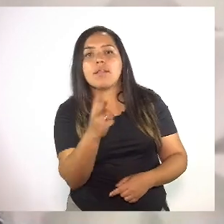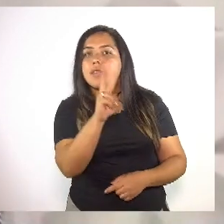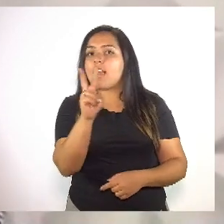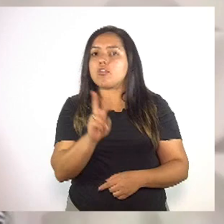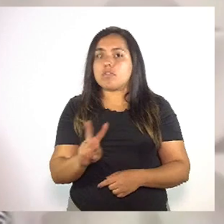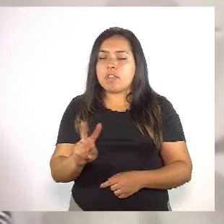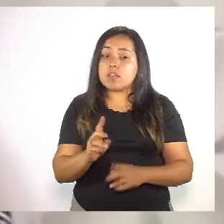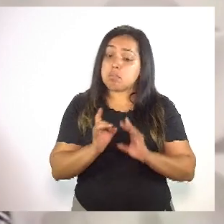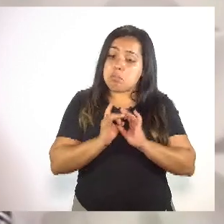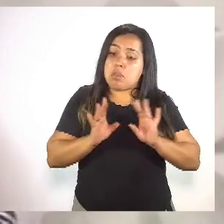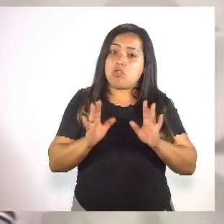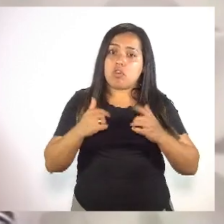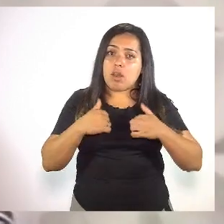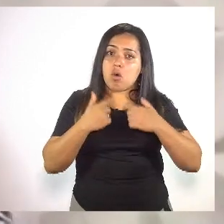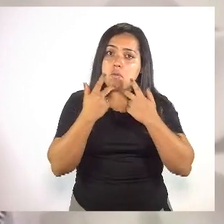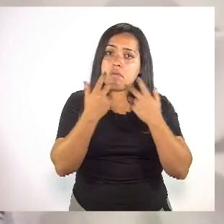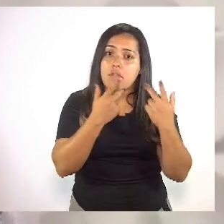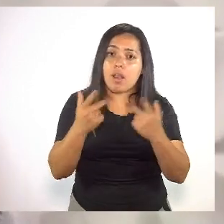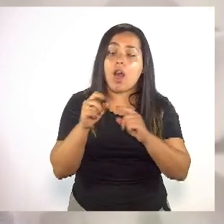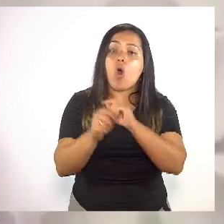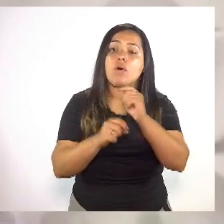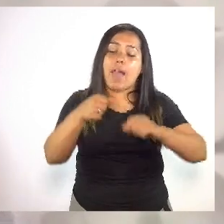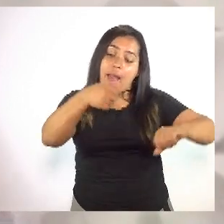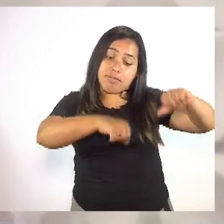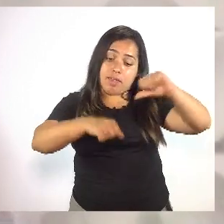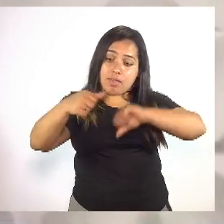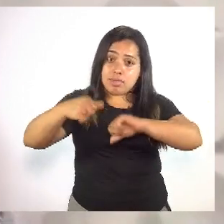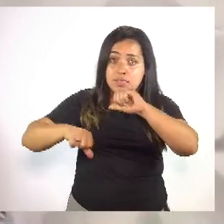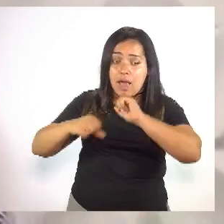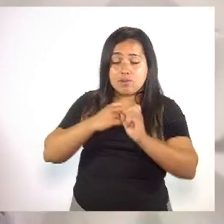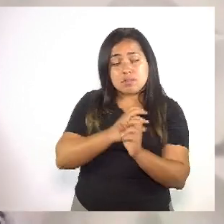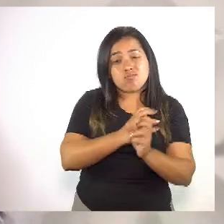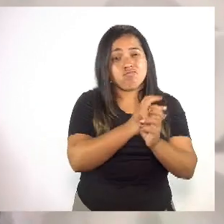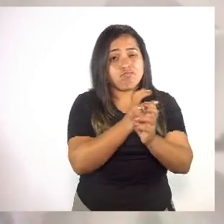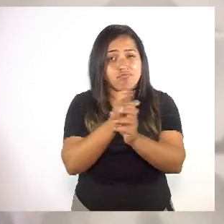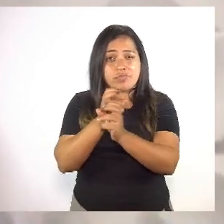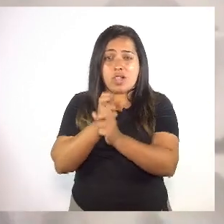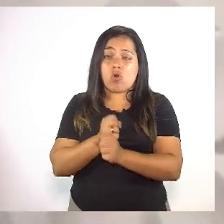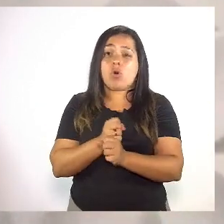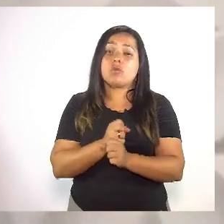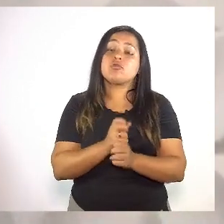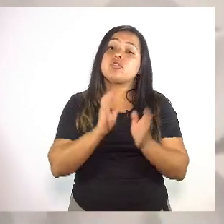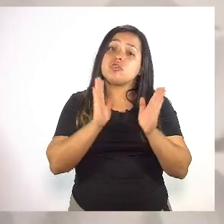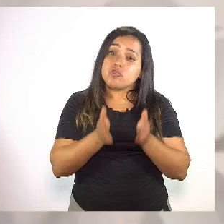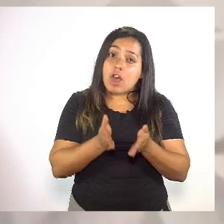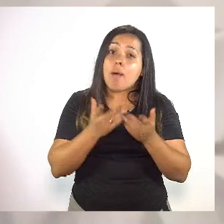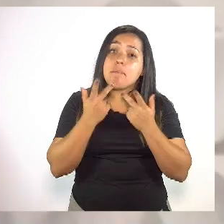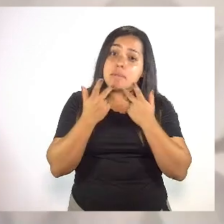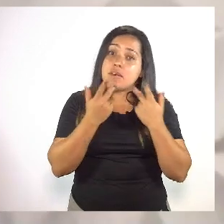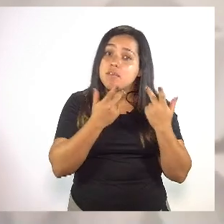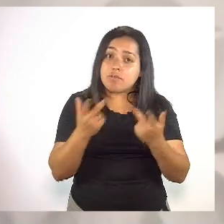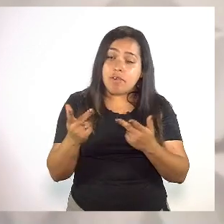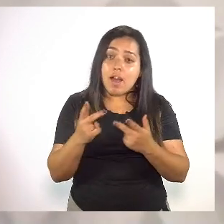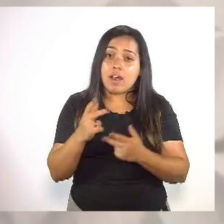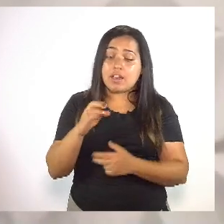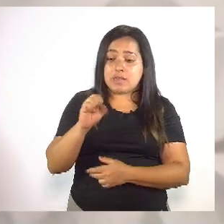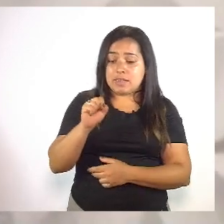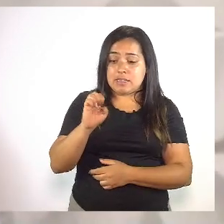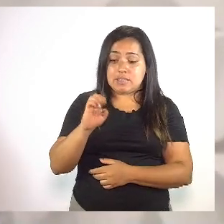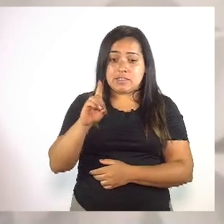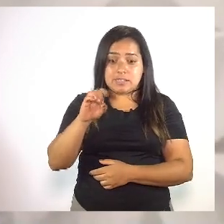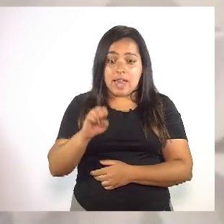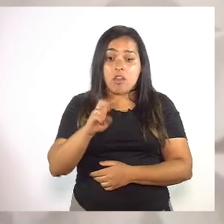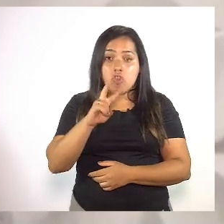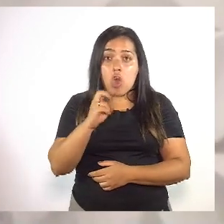for permitido, essa análise dessas contas. Já me permito a dizer aqui que, em sede de plenário,